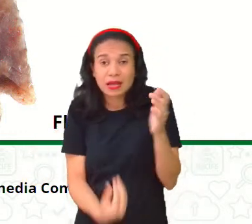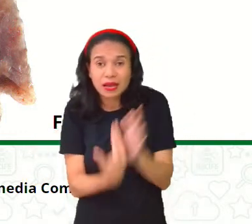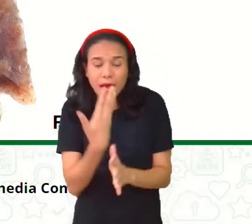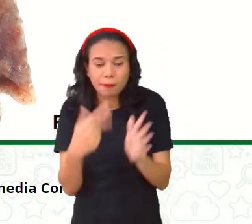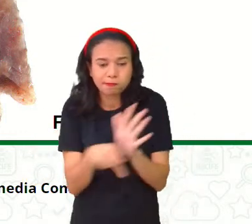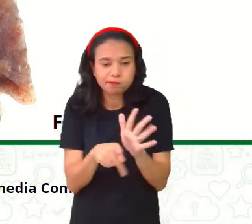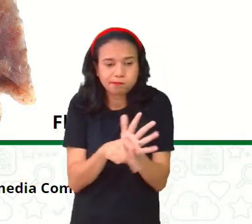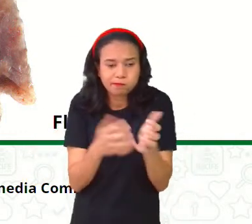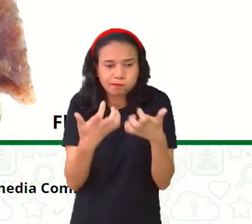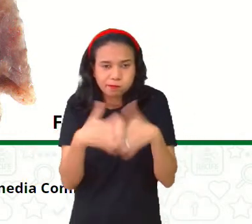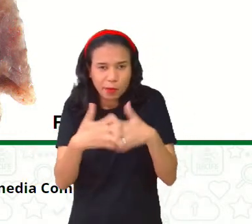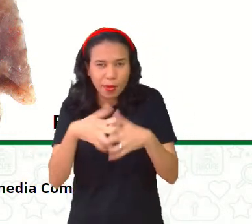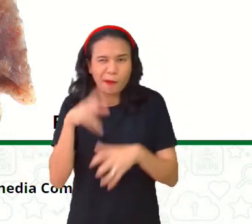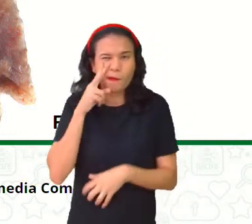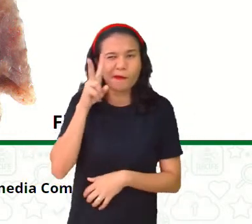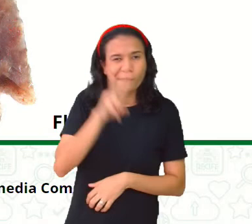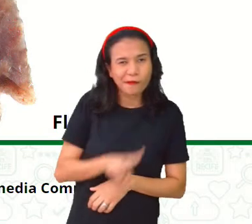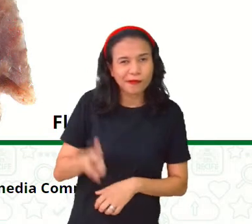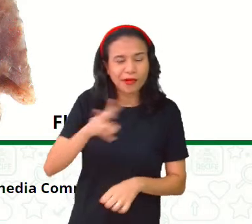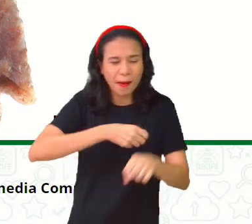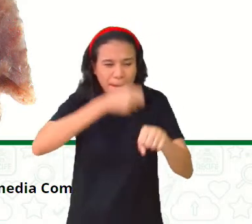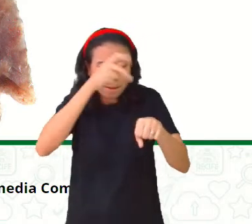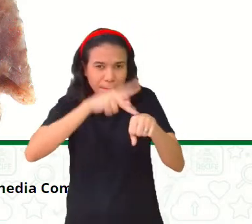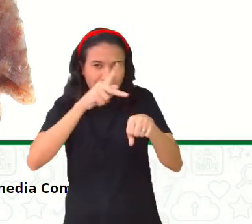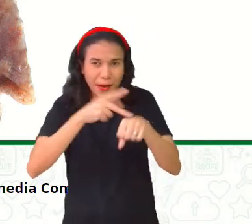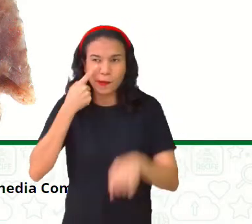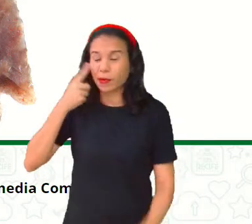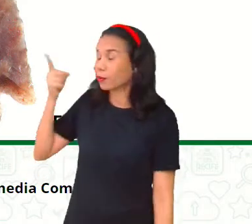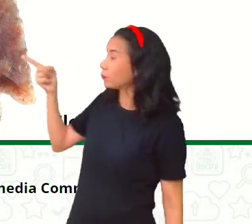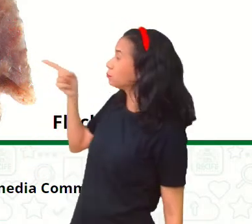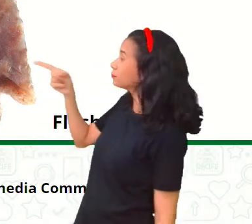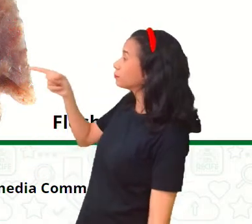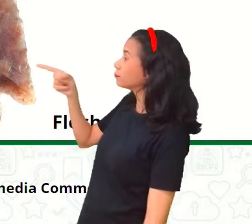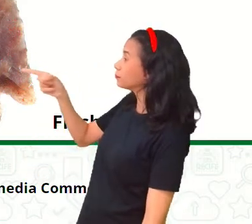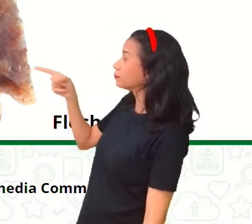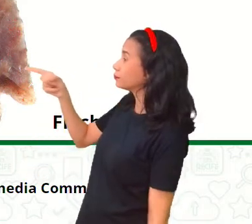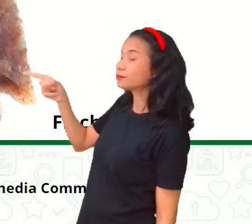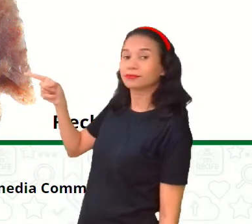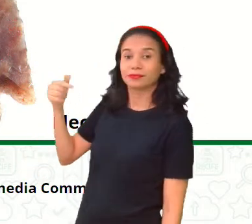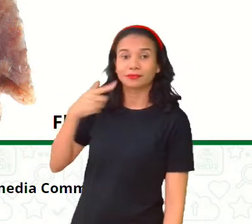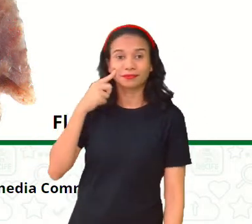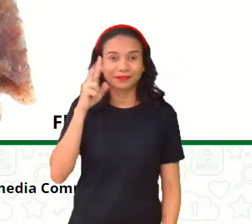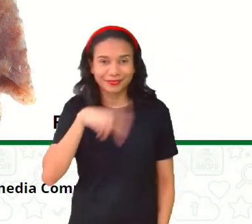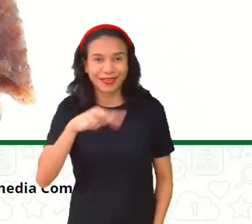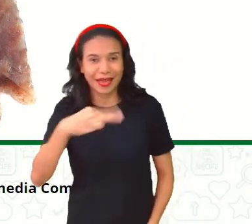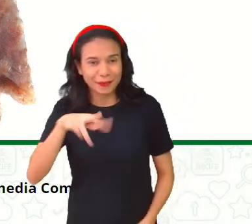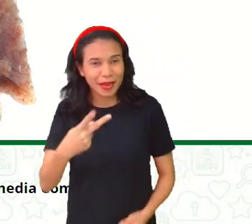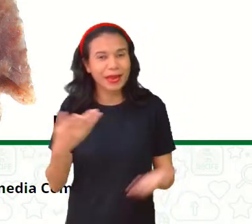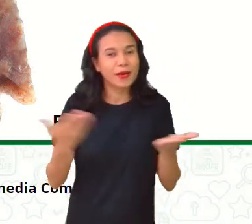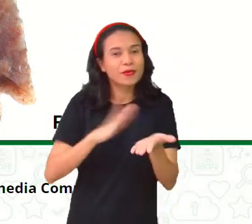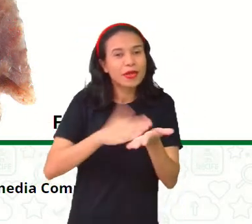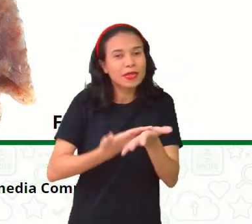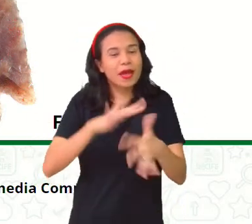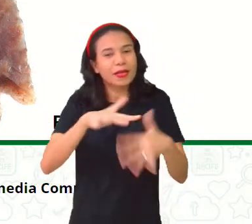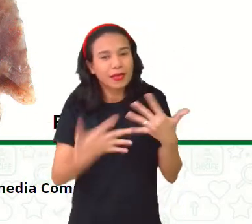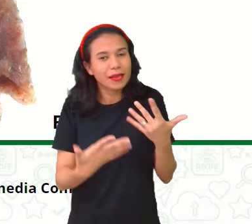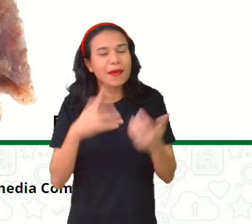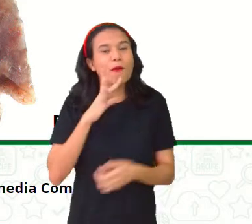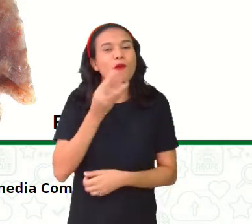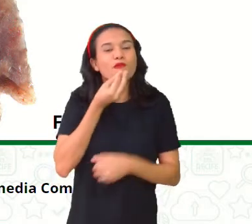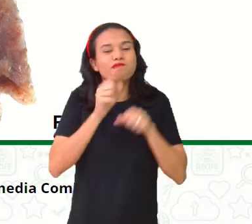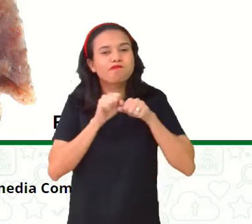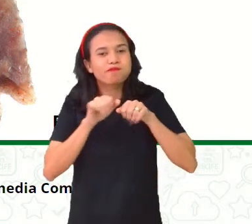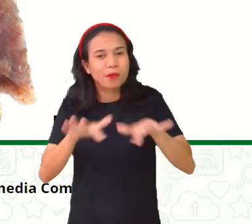aquelas ferramentas. Olha só, a gente está vendo do lado de Helena aí, nossa intérprete de Libras de hoje, né? Helena está nos ajudando aqui a passar esse